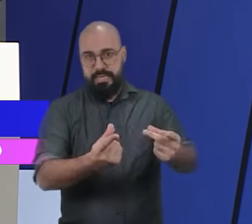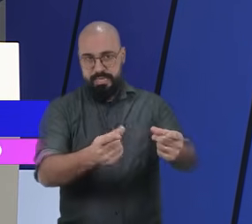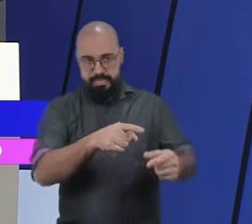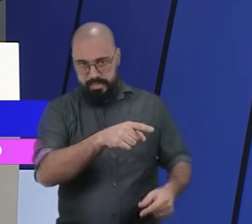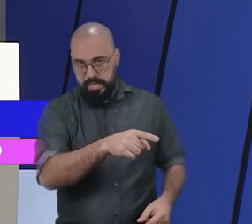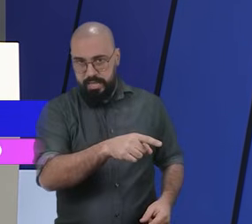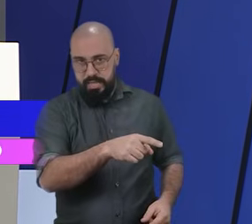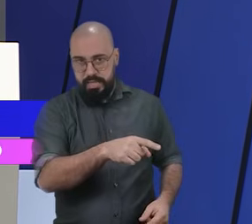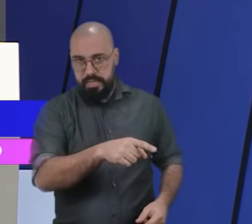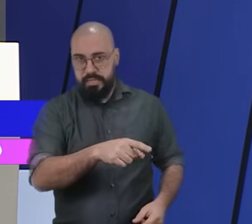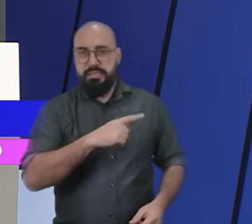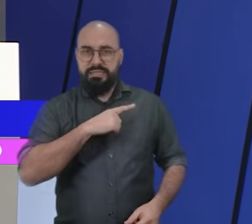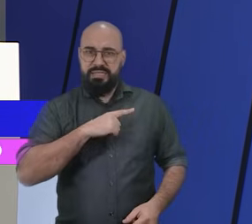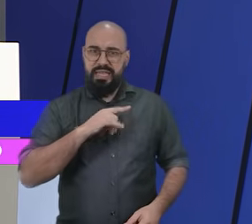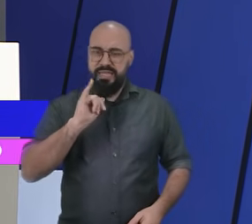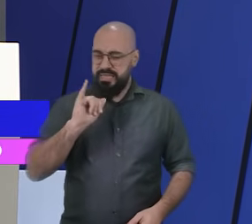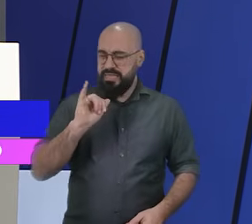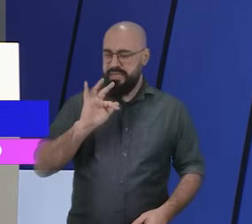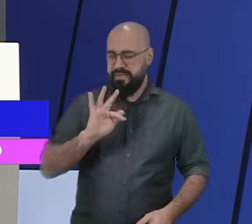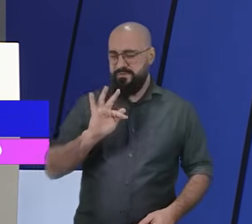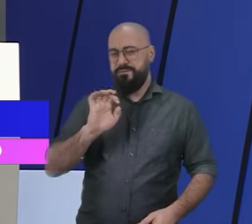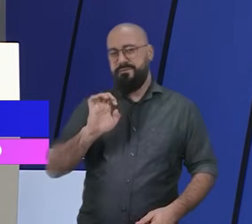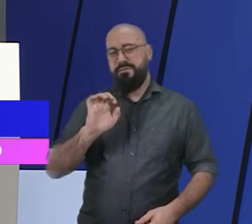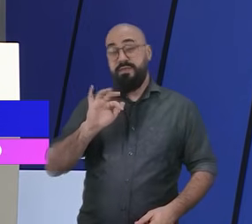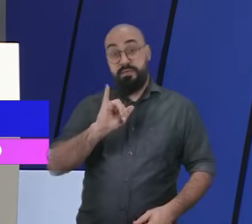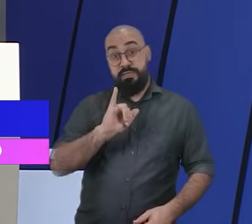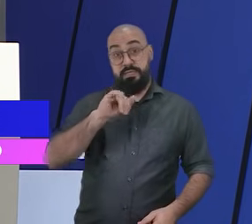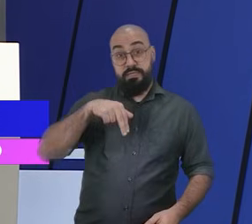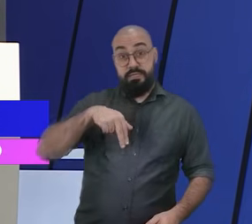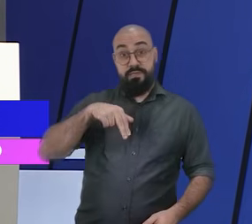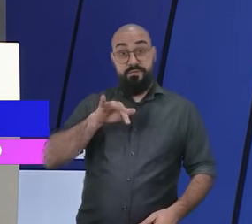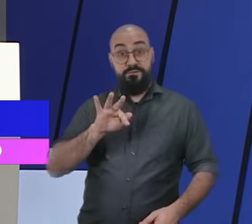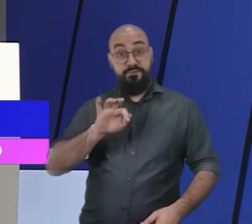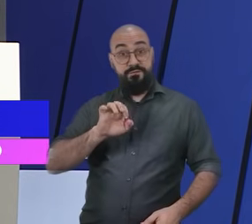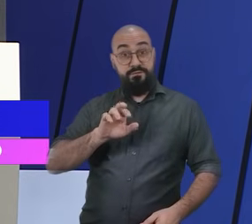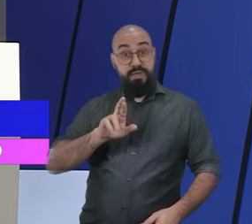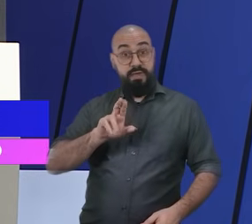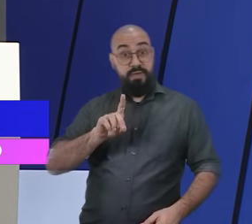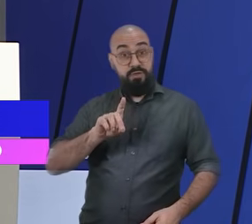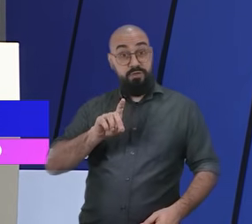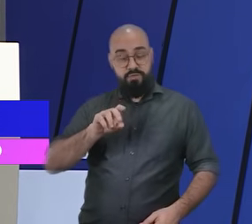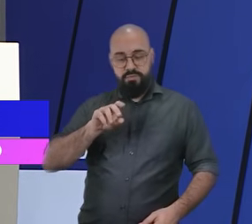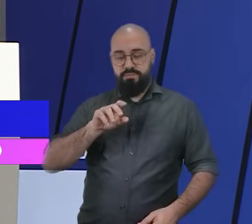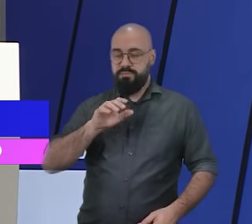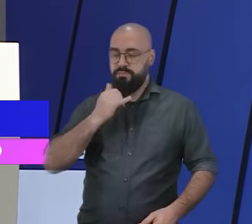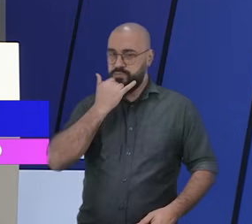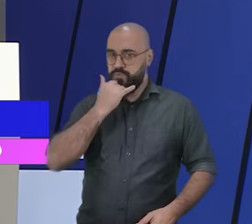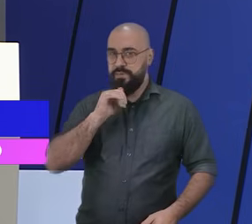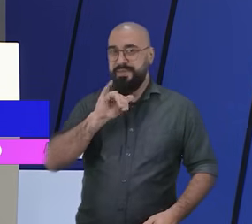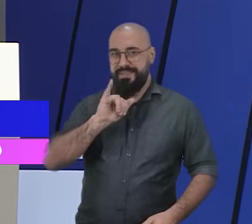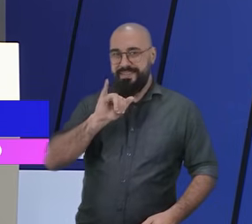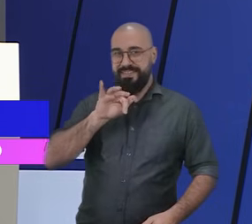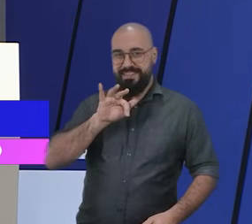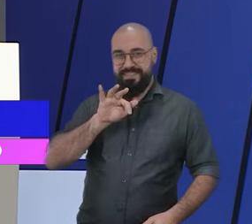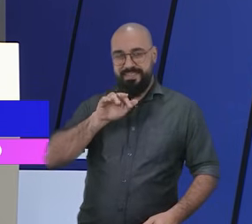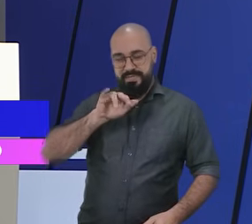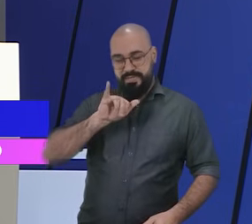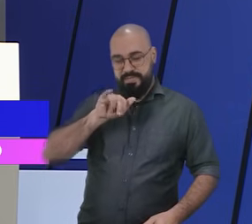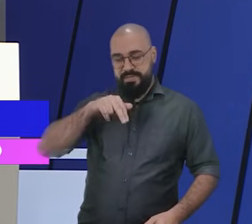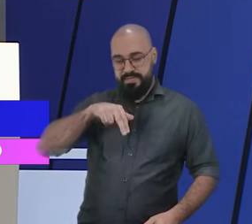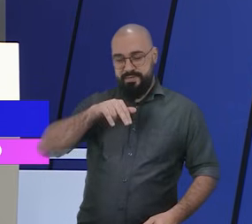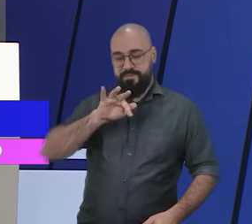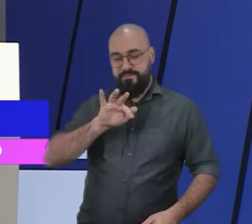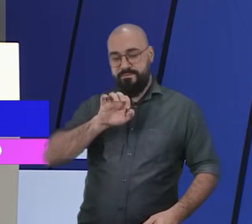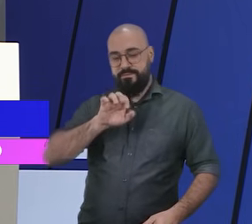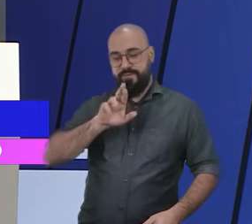salvam? Existe então esse inferno onde as pessoas estão queimando eternamente? Bom, nós não sabemos o que